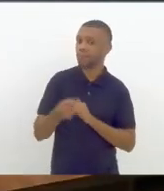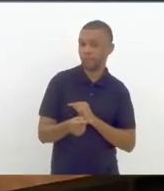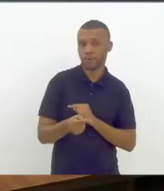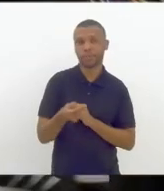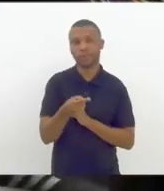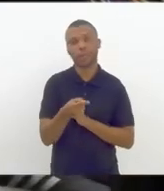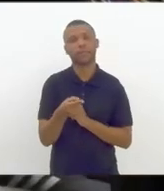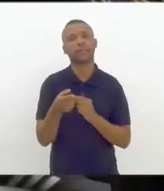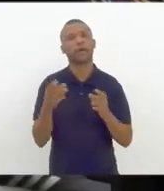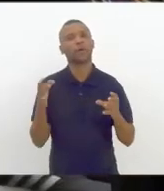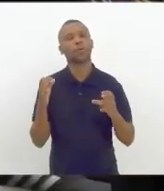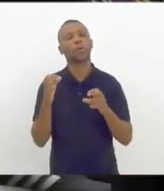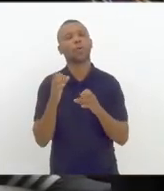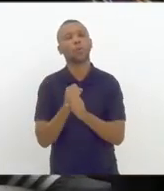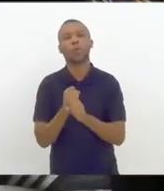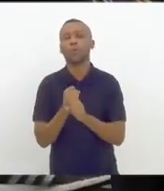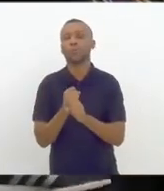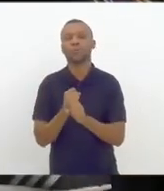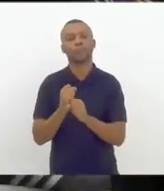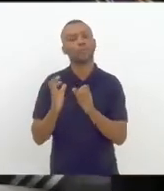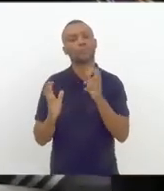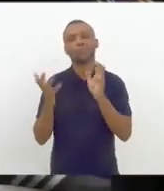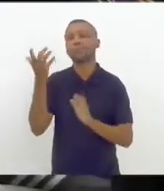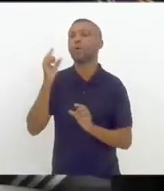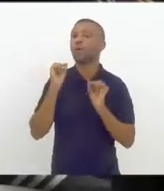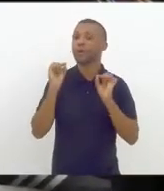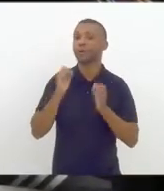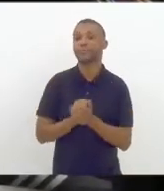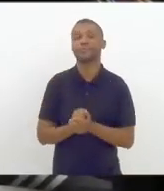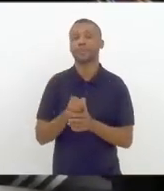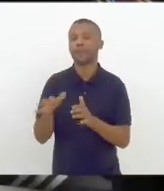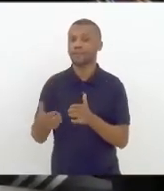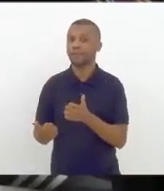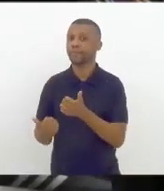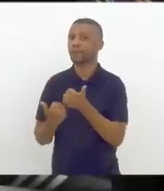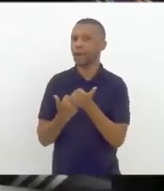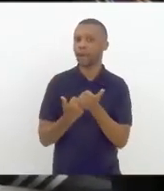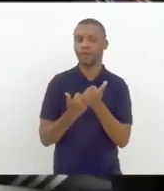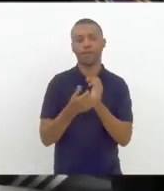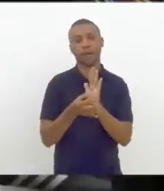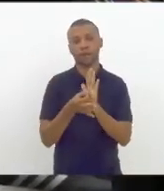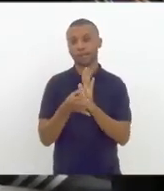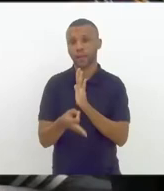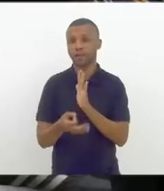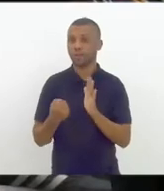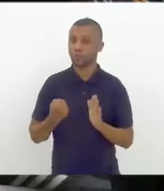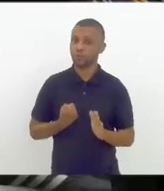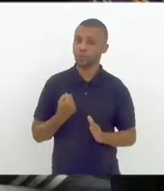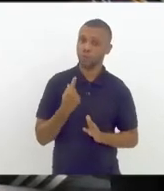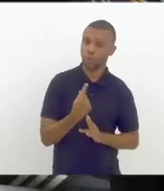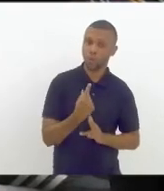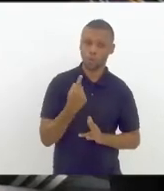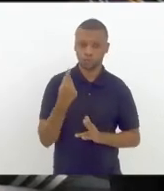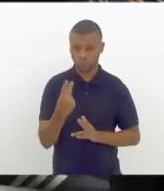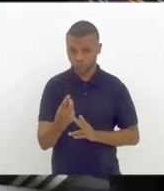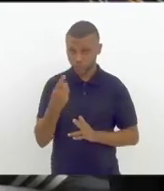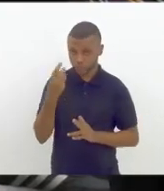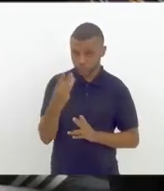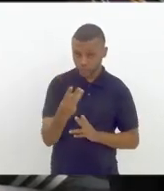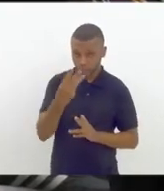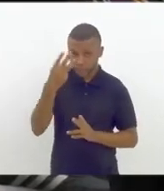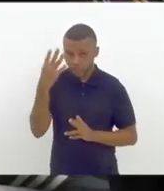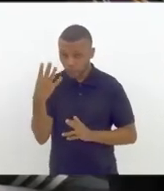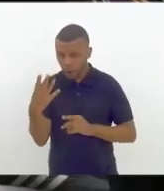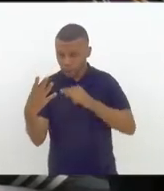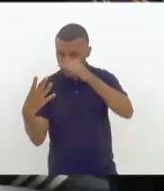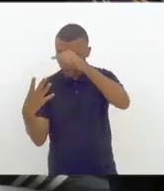dessa composição, passa a ser o seguinte: favorável às emendas 1, 2, 3 e 4.